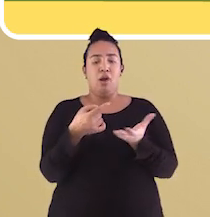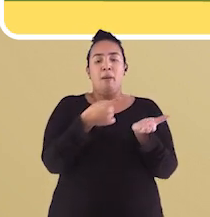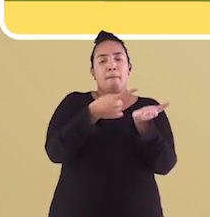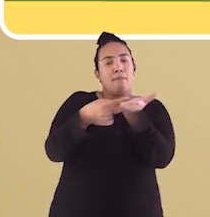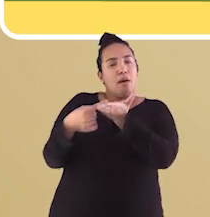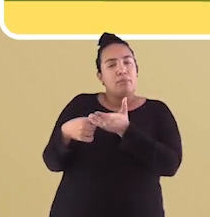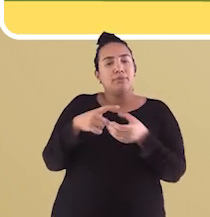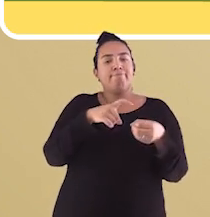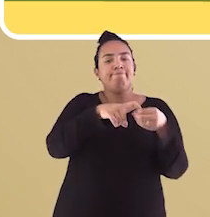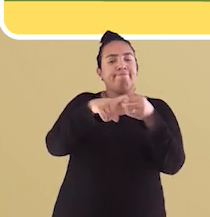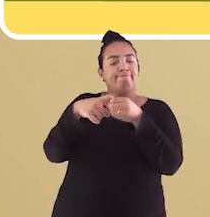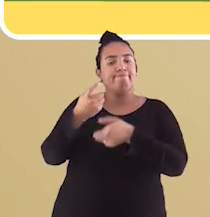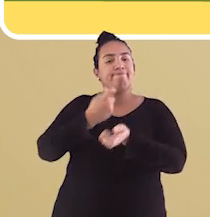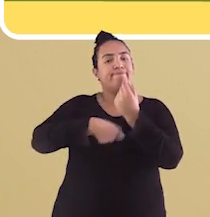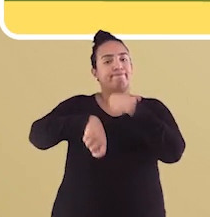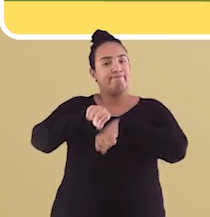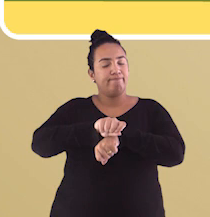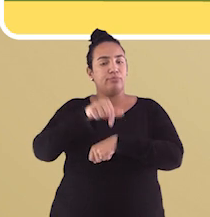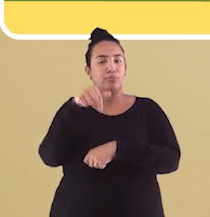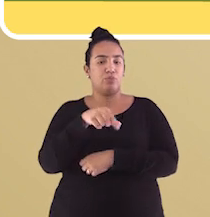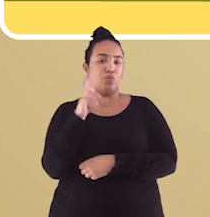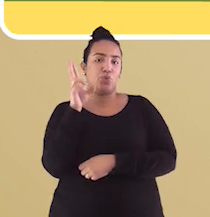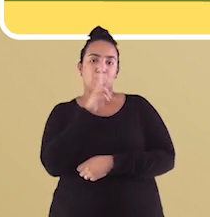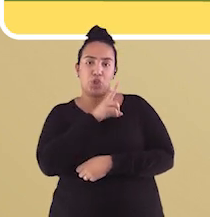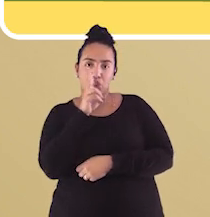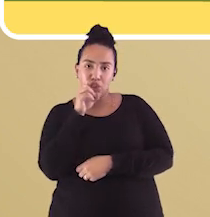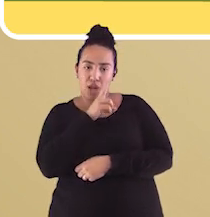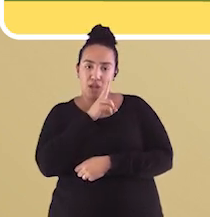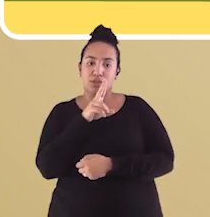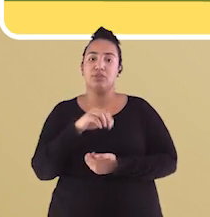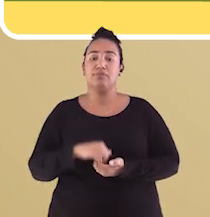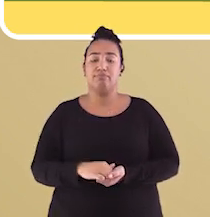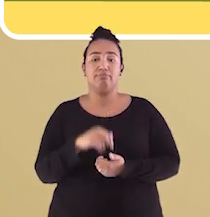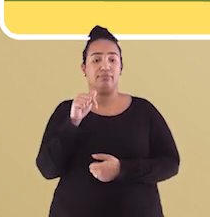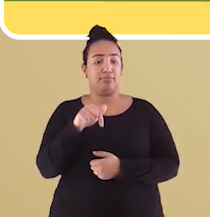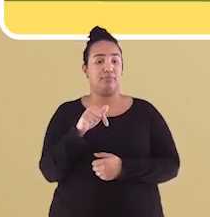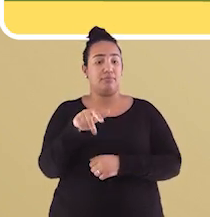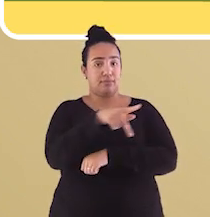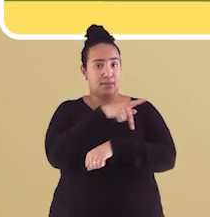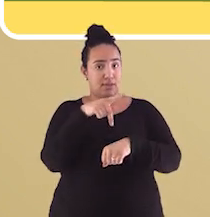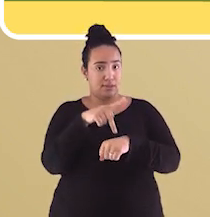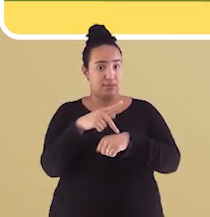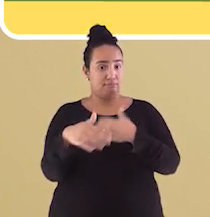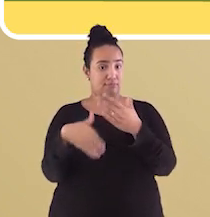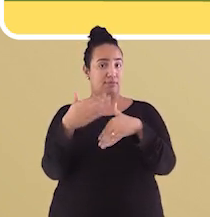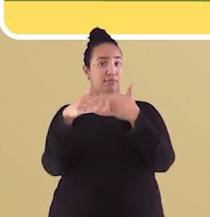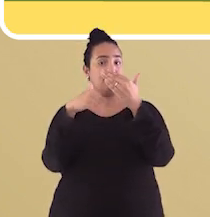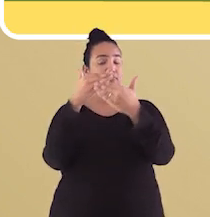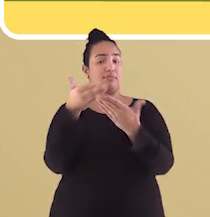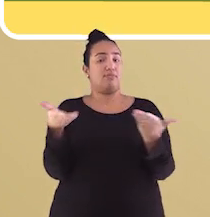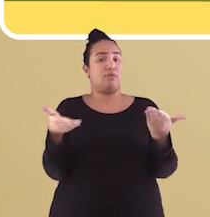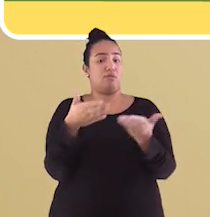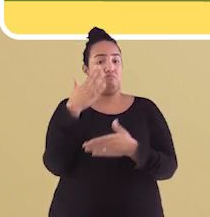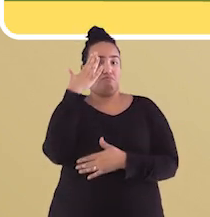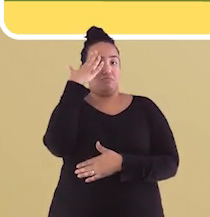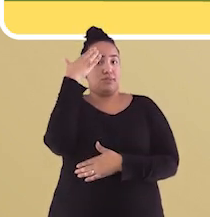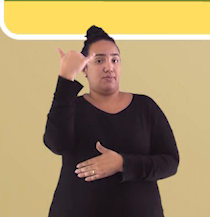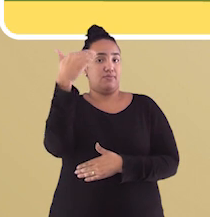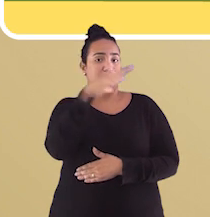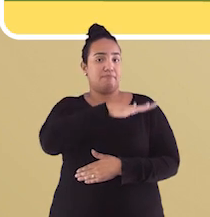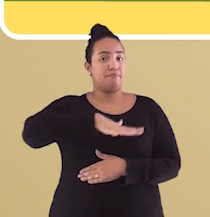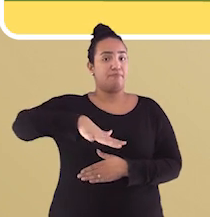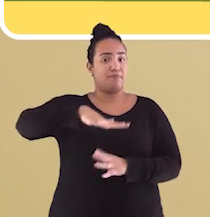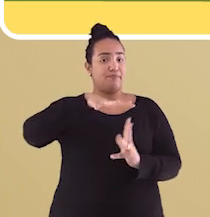economias consideradas emergentes, ou seja, que estão crescendo e ganhando destaque cada vez maior no